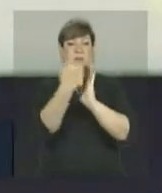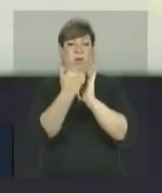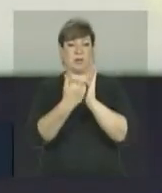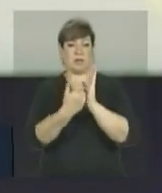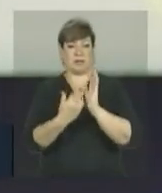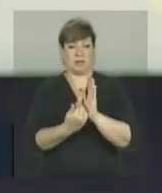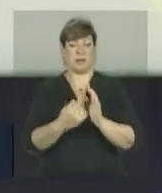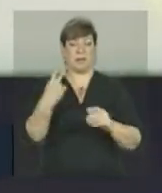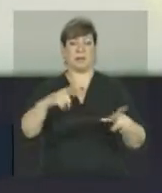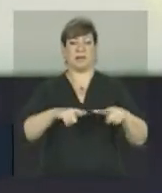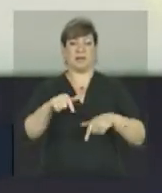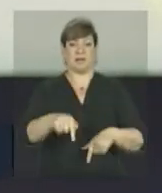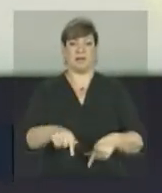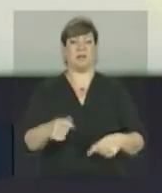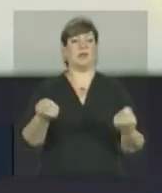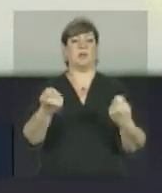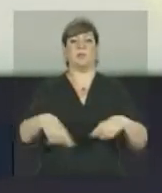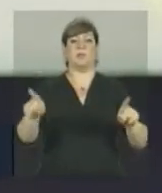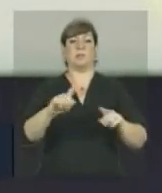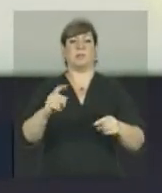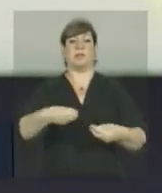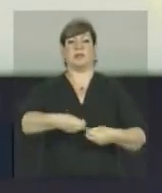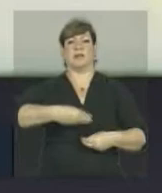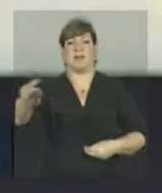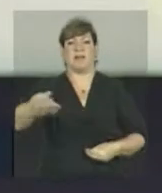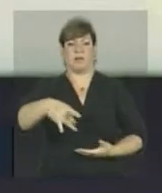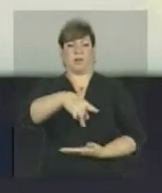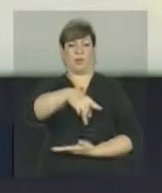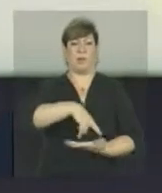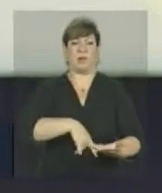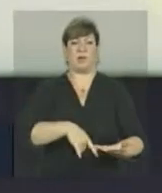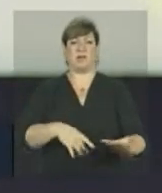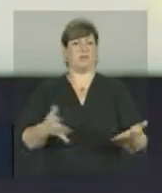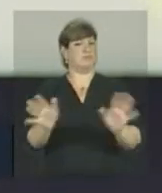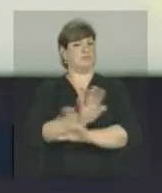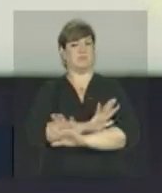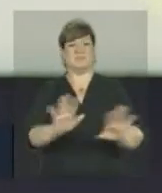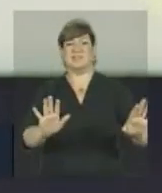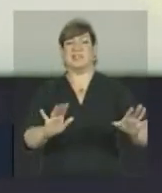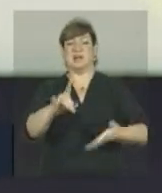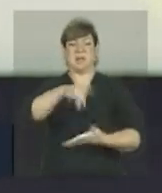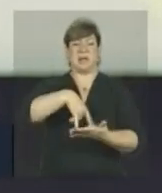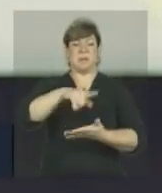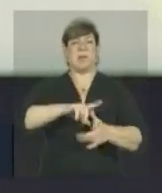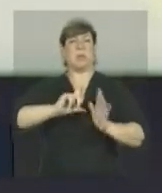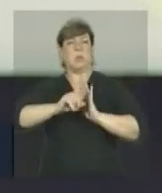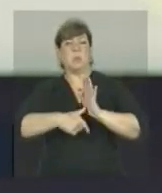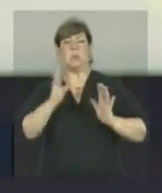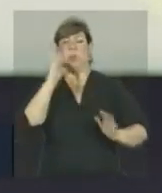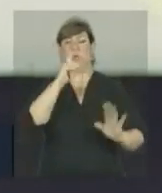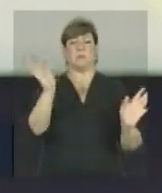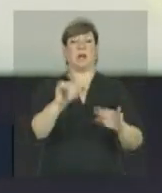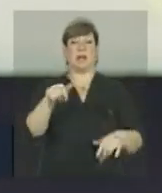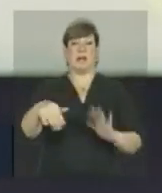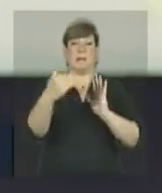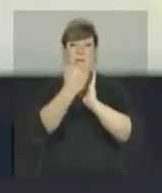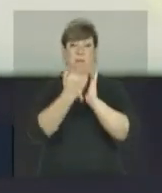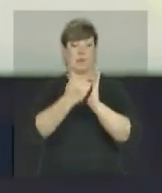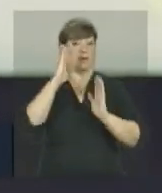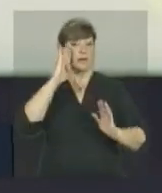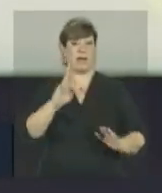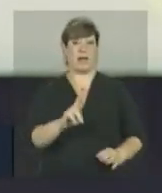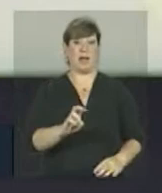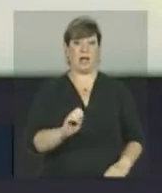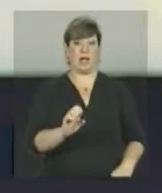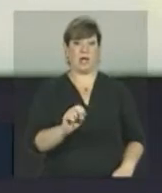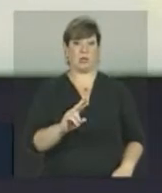para que não seja nem necessário mais um envio de documentações, nem eliminar a burocracia, porque como o programa está baseado no resultado e